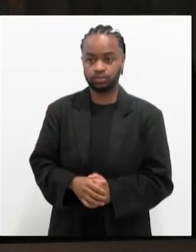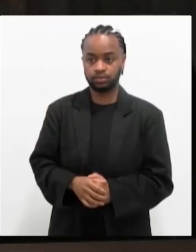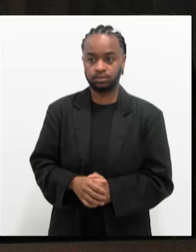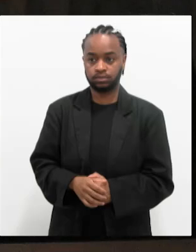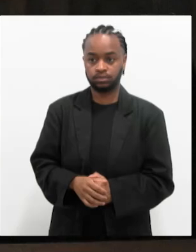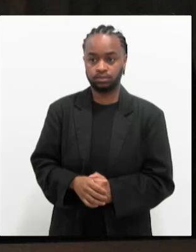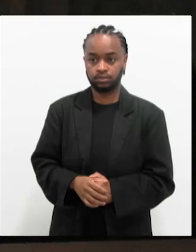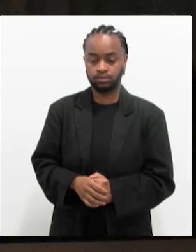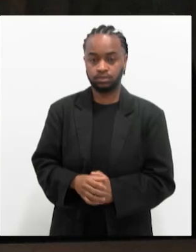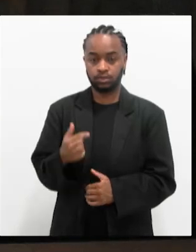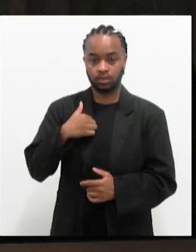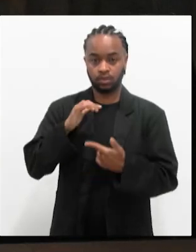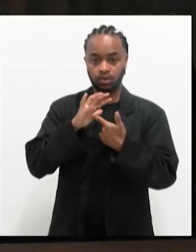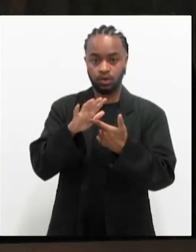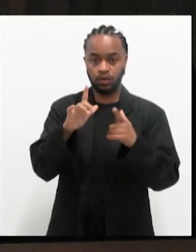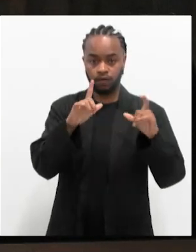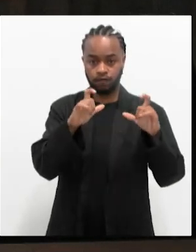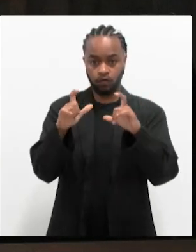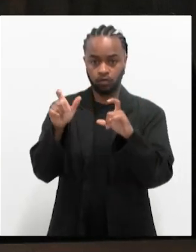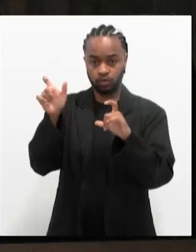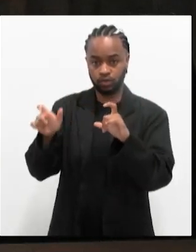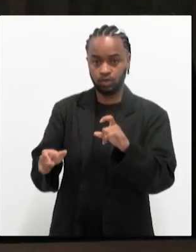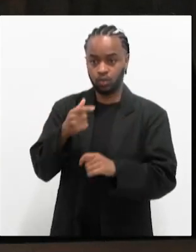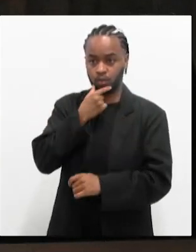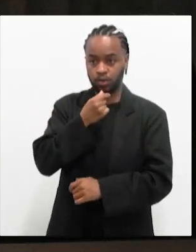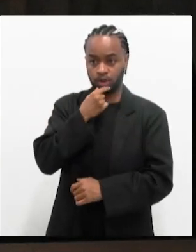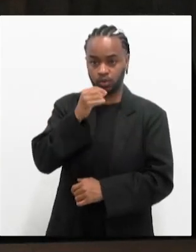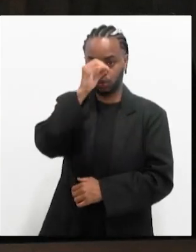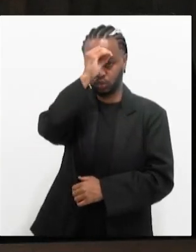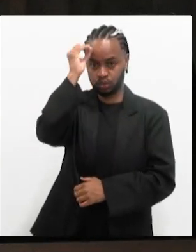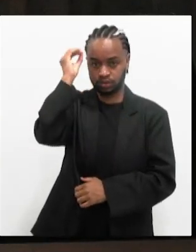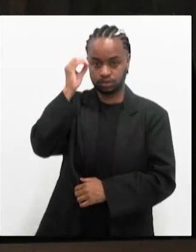Vou mostrar algumas fotos desse menino inocente.